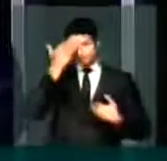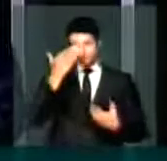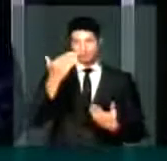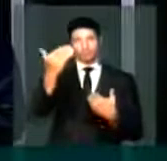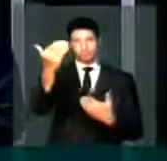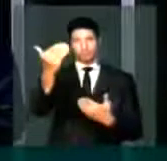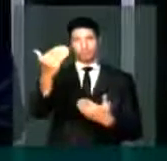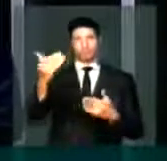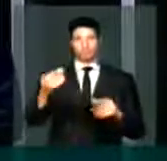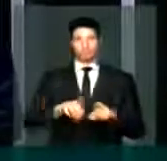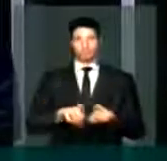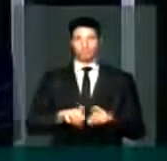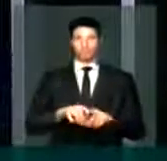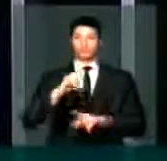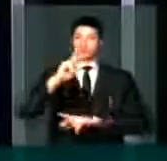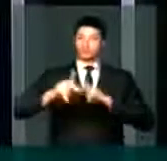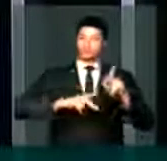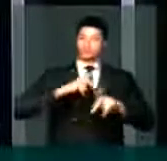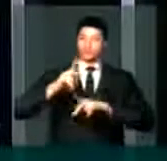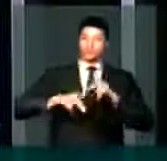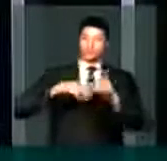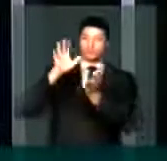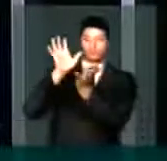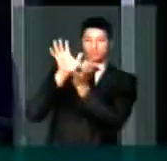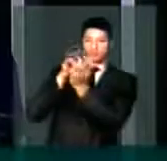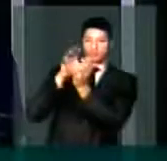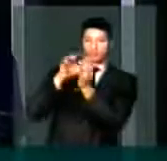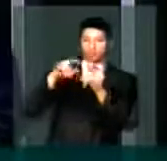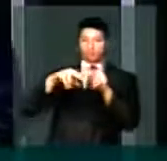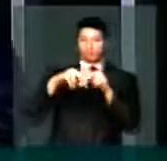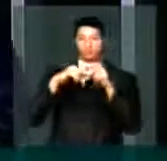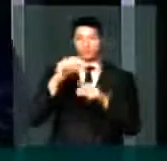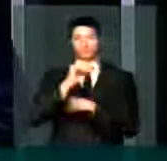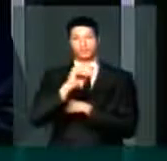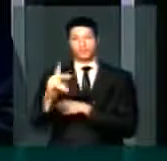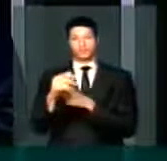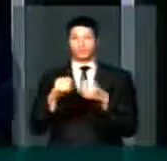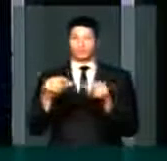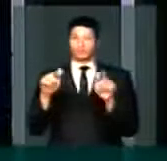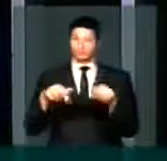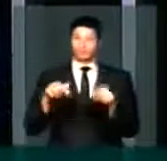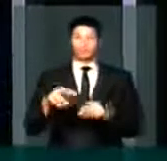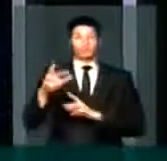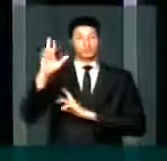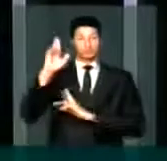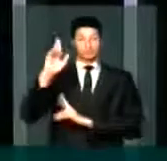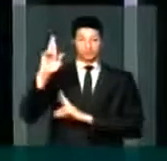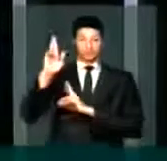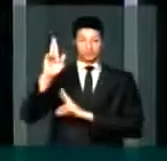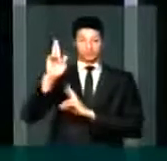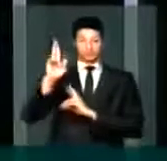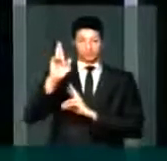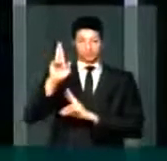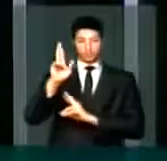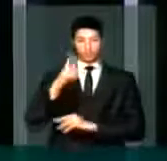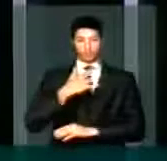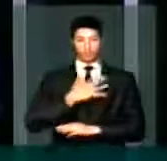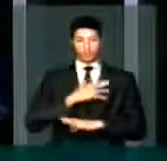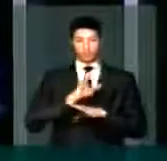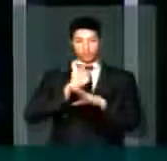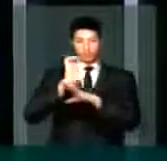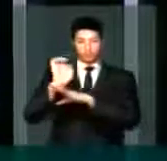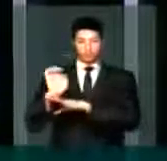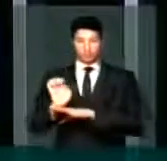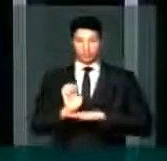agradecer ao povo de Pernambuco pela oportunidade de aqui estar representando o meu